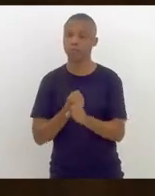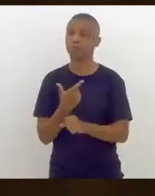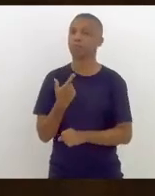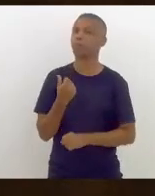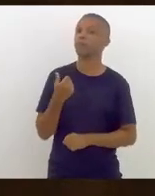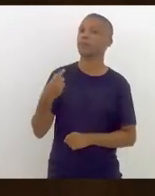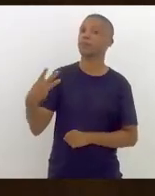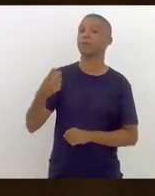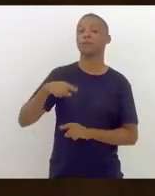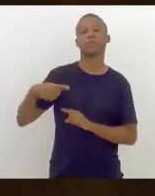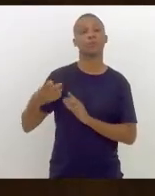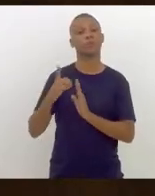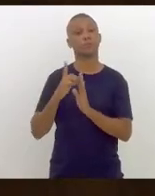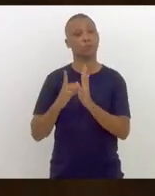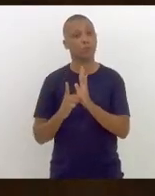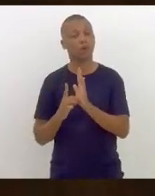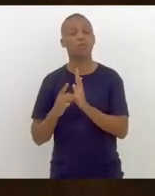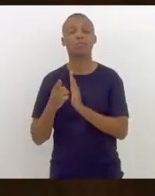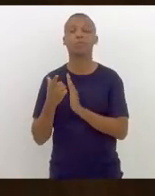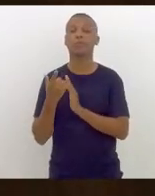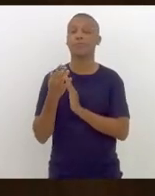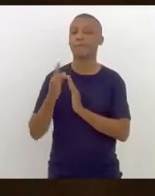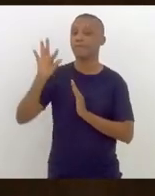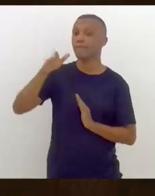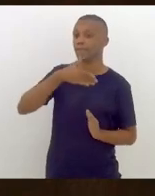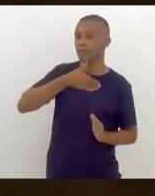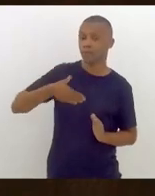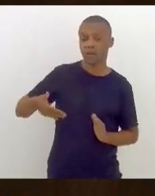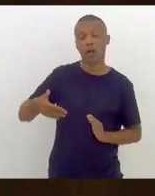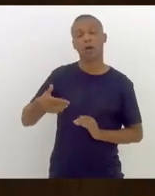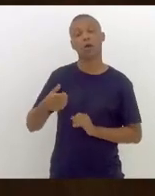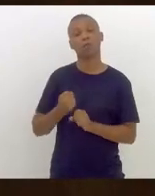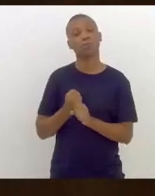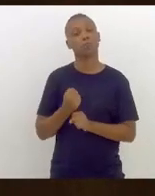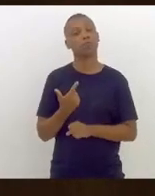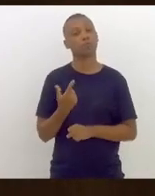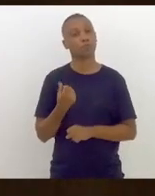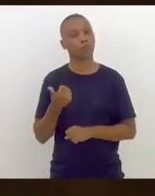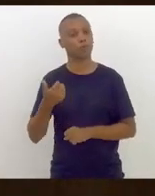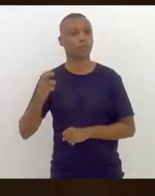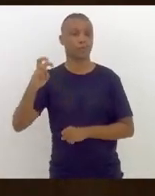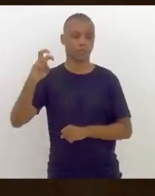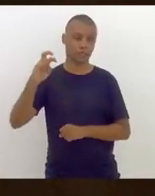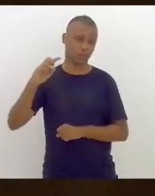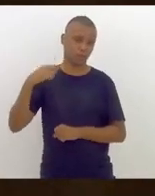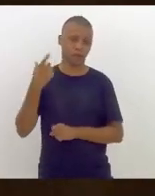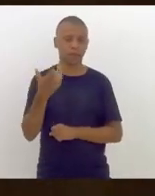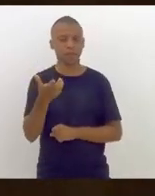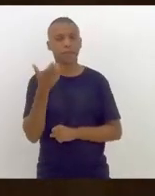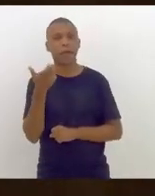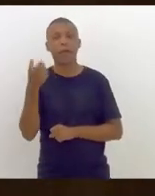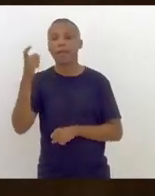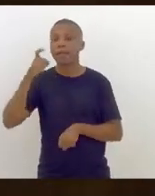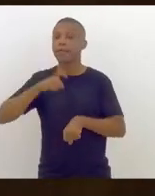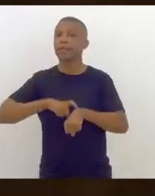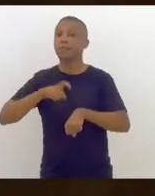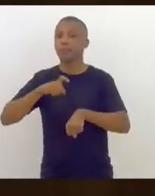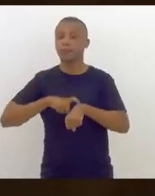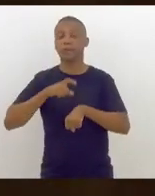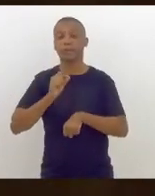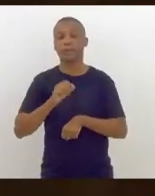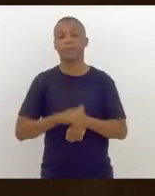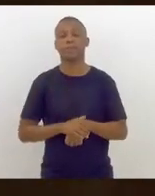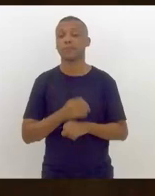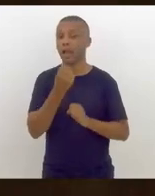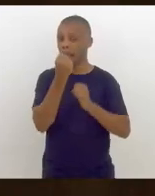Federal em 2015 o que a gente está pretendendo nesse cenário é garantir que as pessoas jurídicas